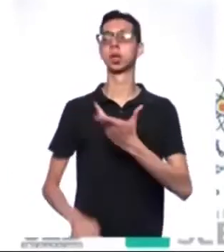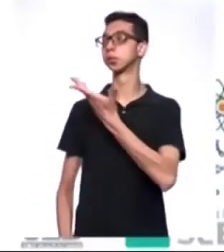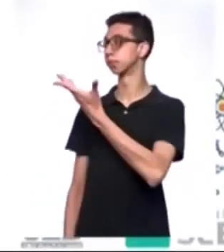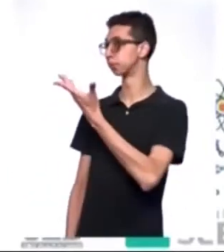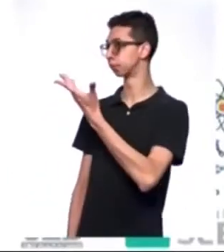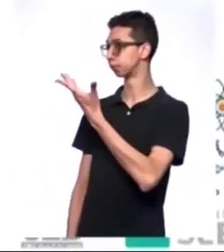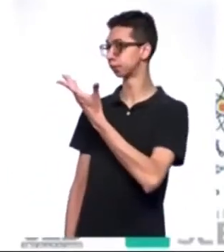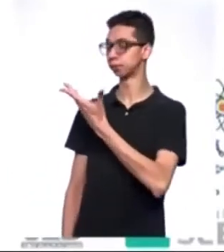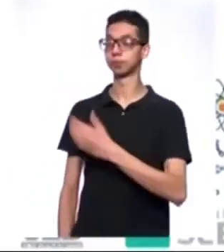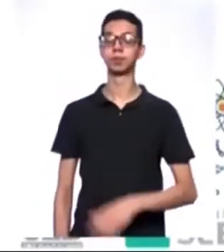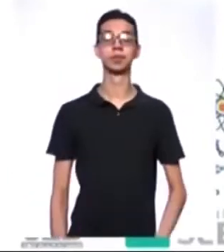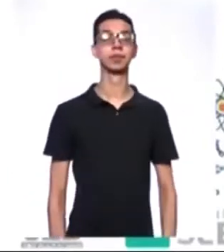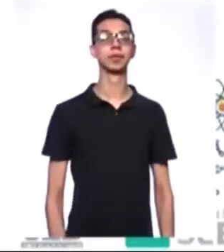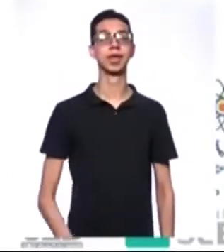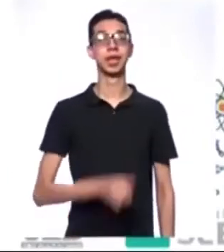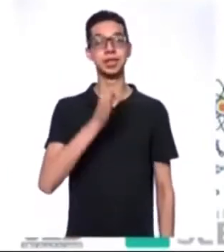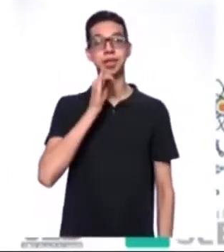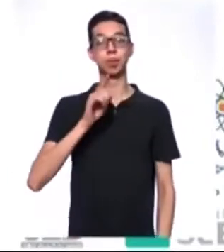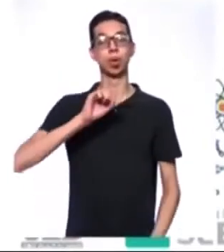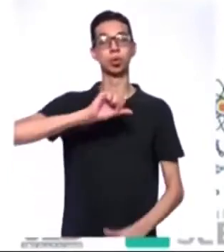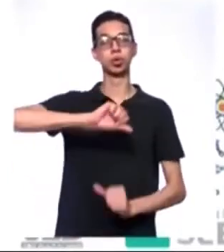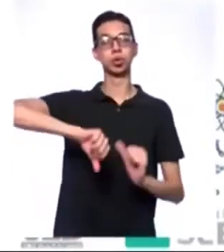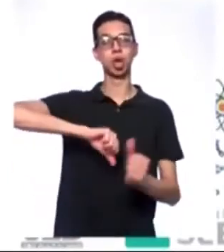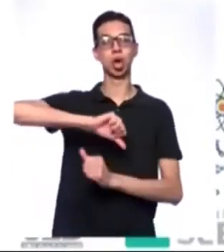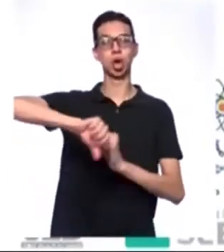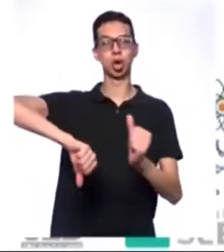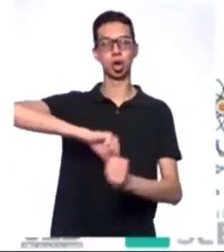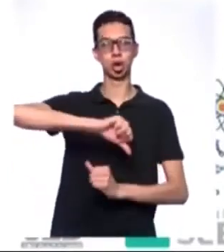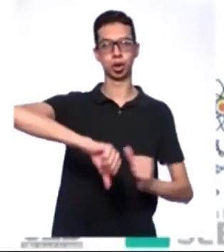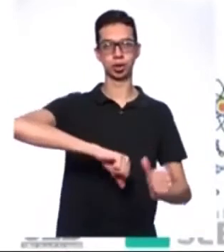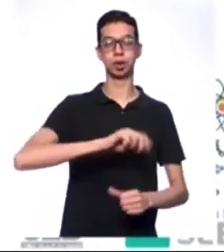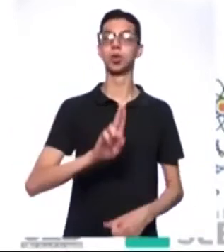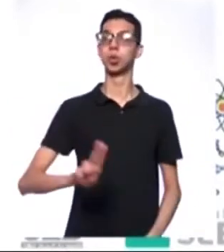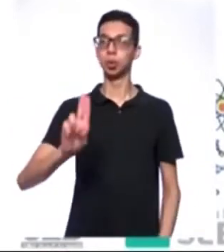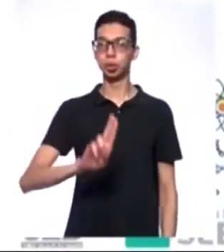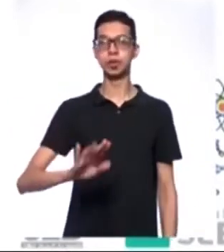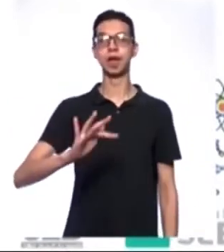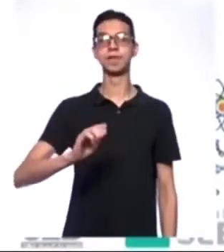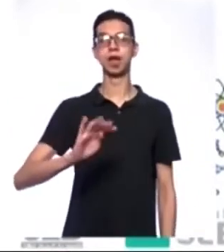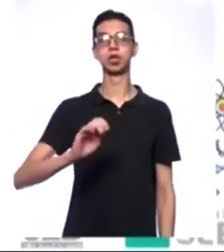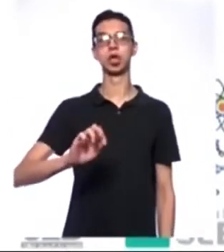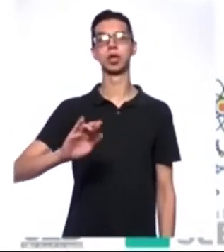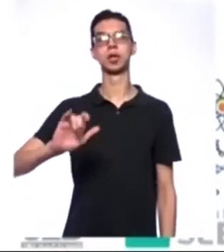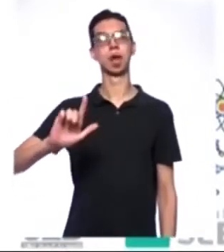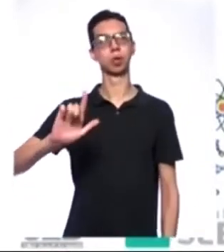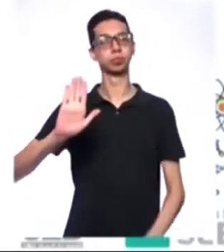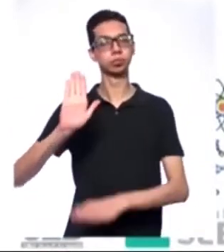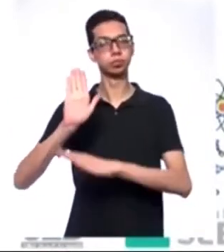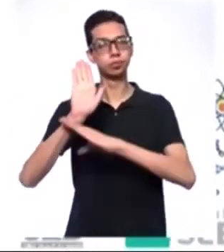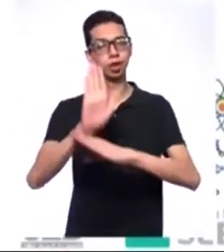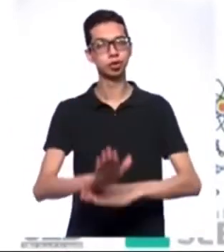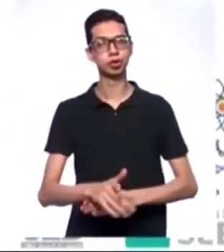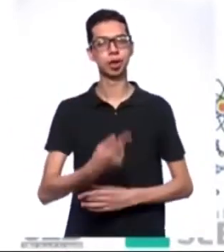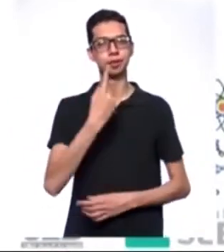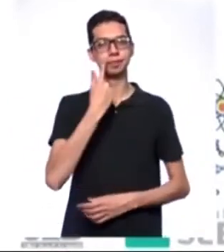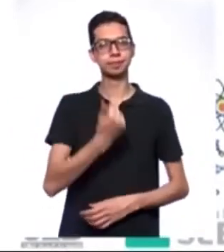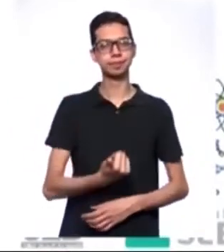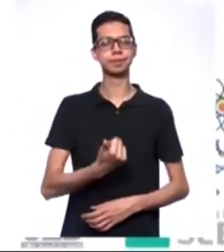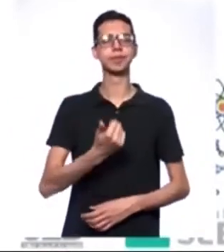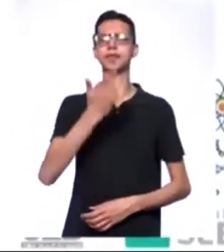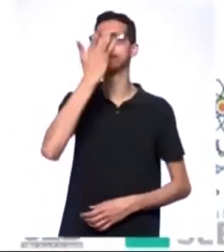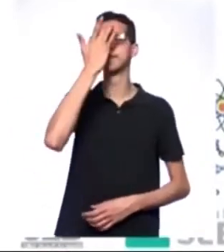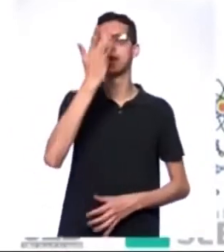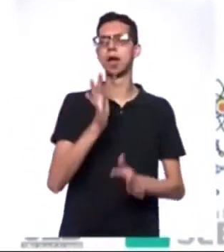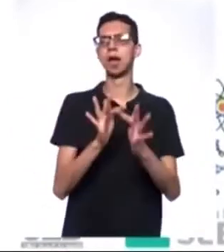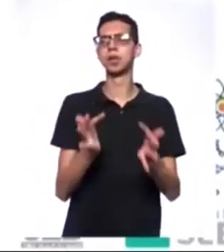simples é quando você troca de posição e a gente usa bastante o fatorial para ajudar é olha aí ó perguntas são